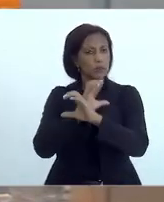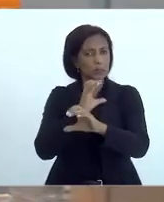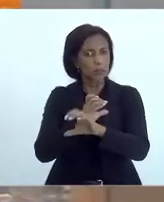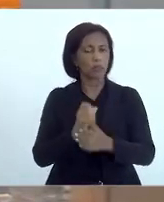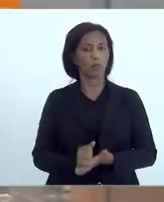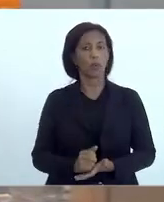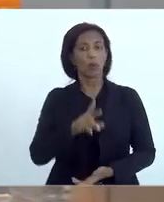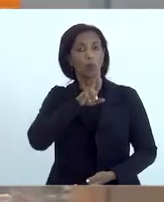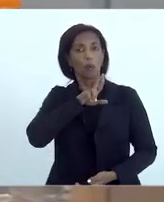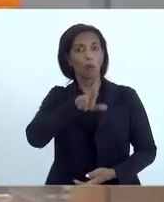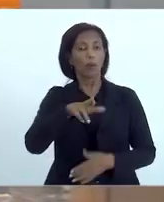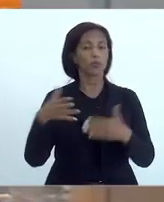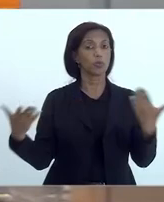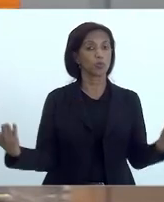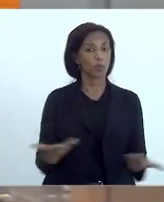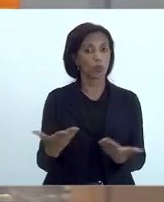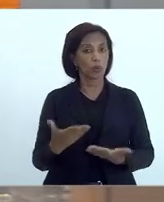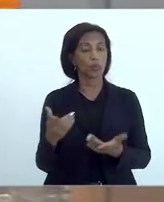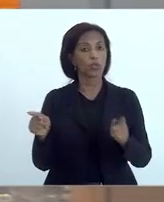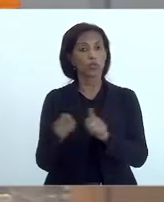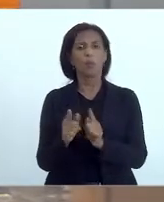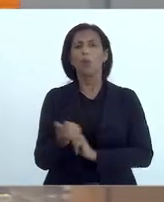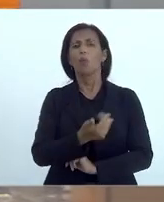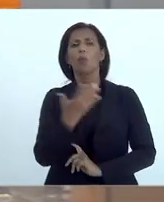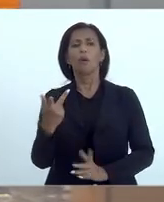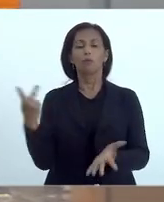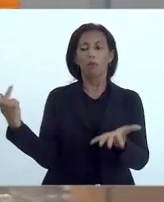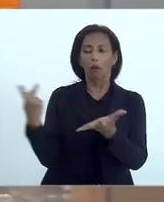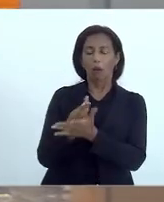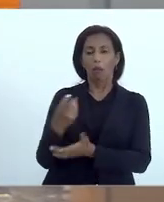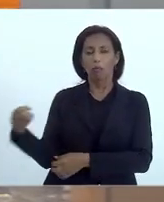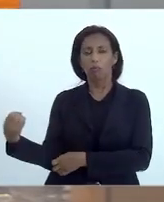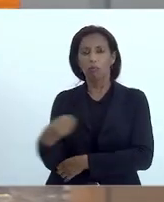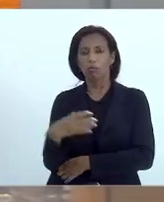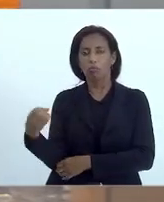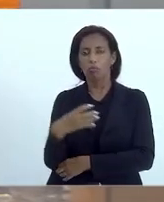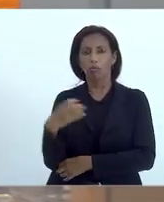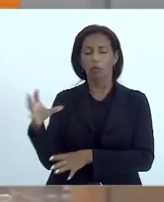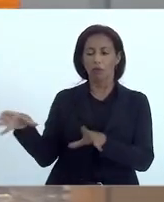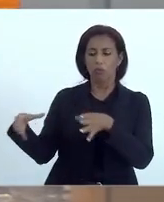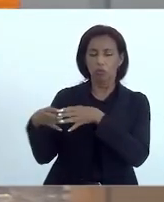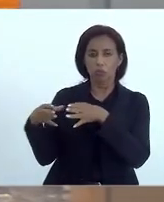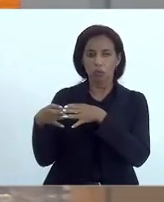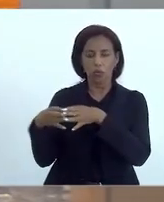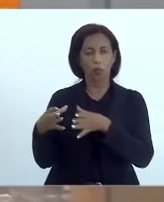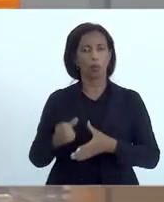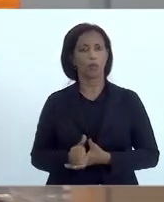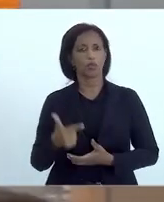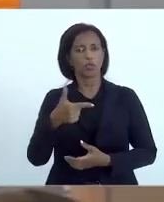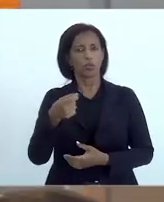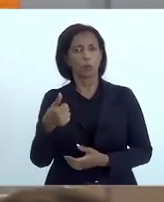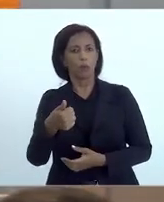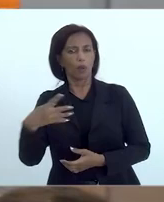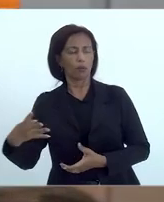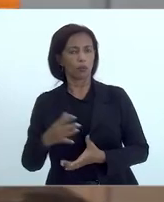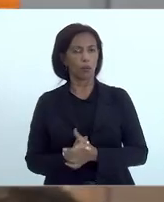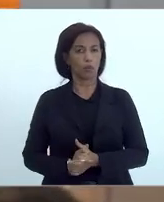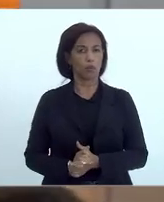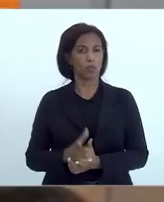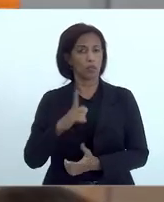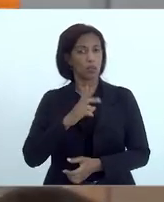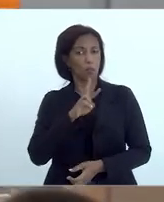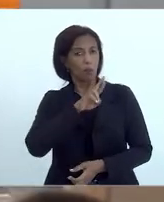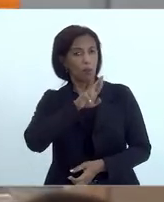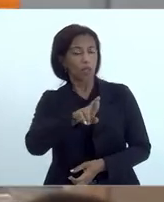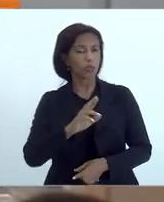e se possível com uma resposta hoje da Polícia Militar de quando será feita o novo lava turma do cfsd 2014 a gente sabe que uma